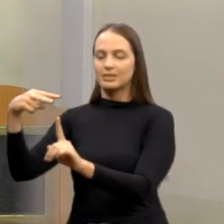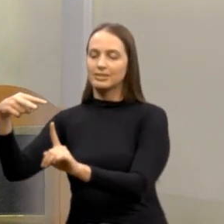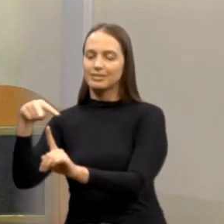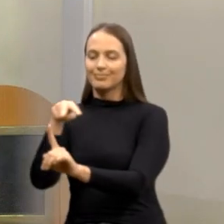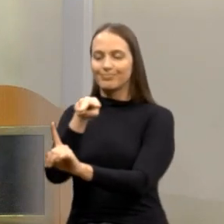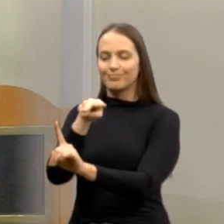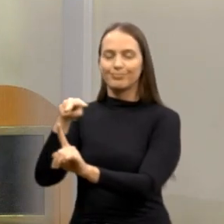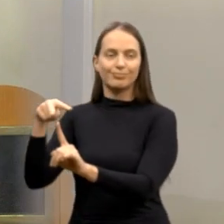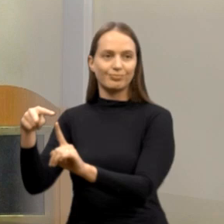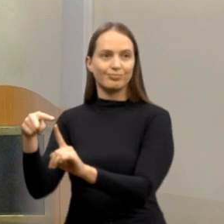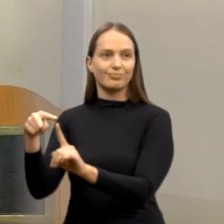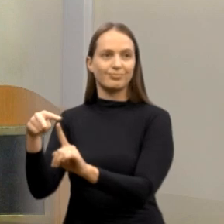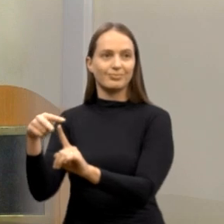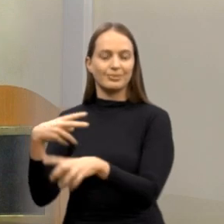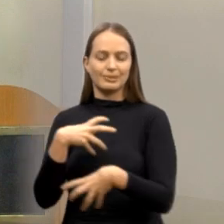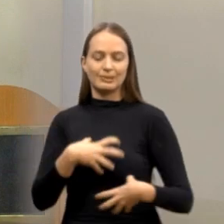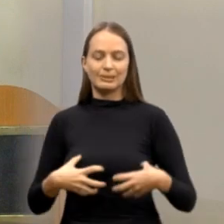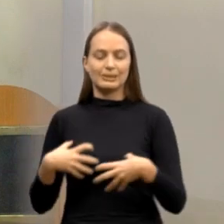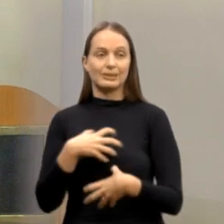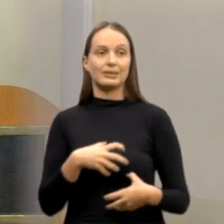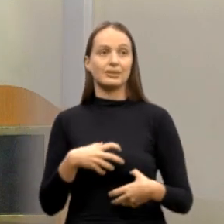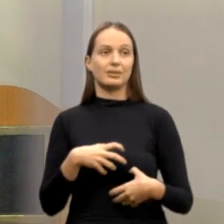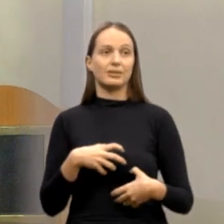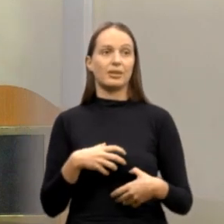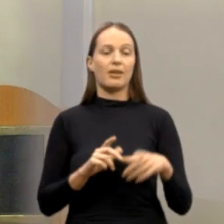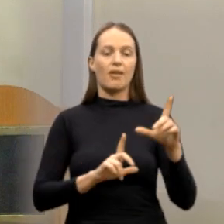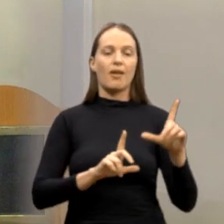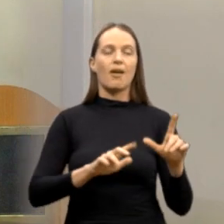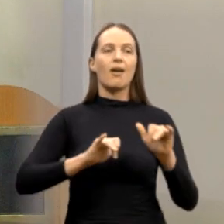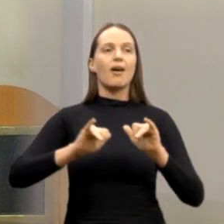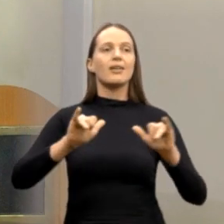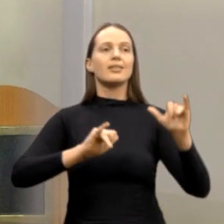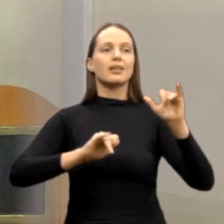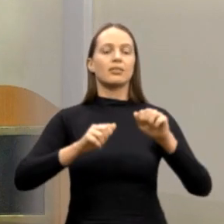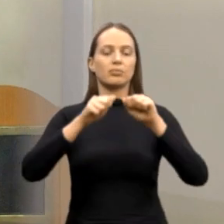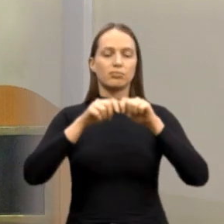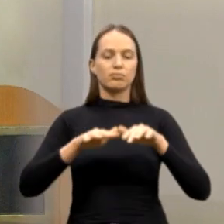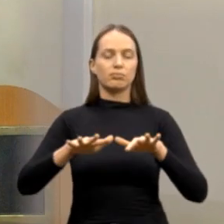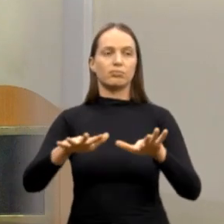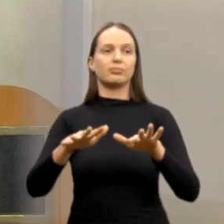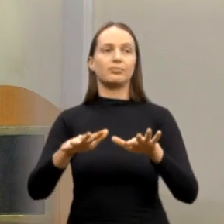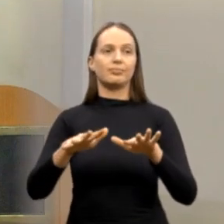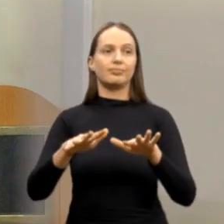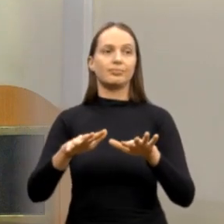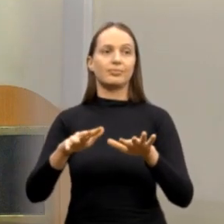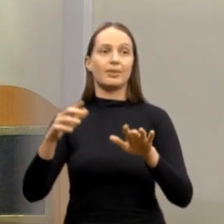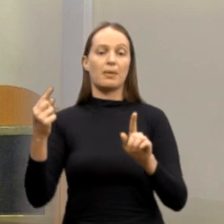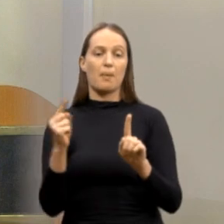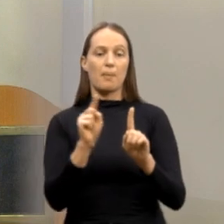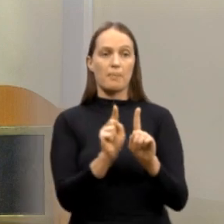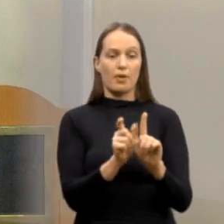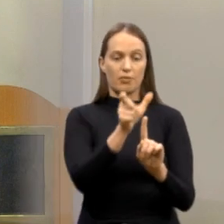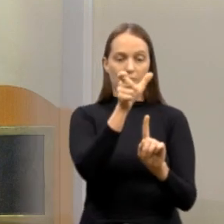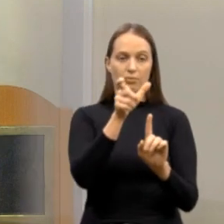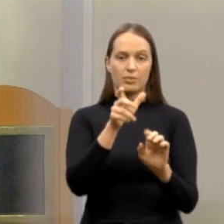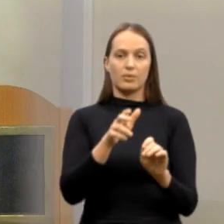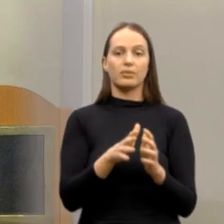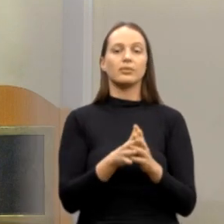até que segundo as imagens veiculadas pela Record Fabinho chega para um segurança e tenta abraçá-lo